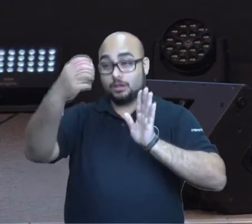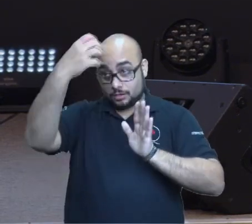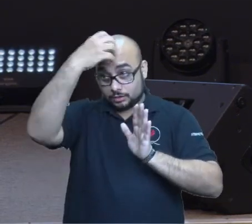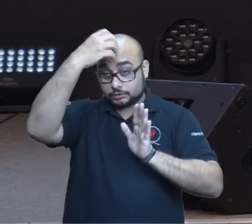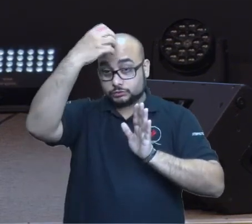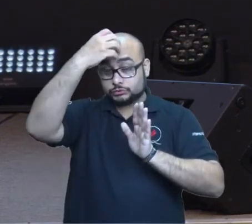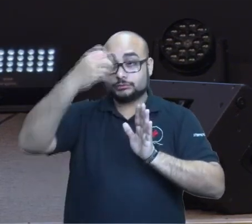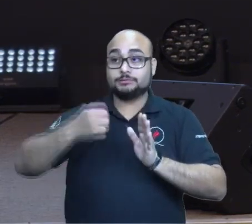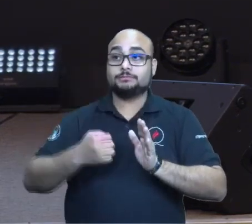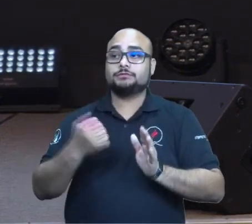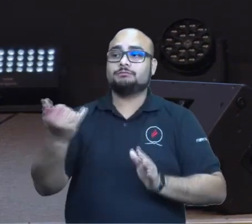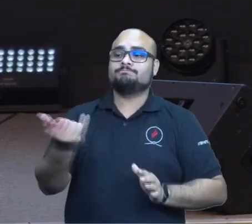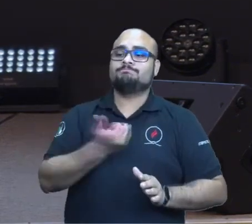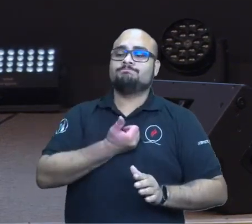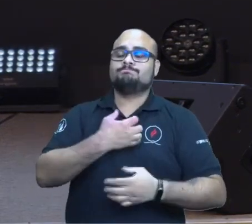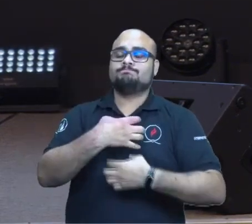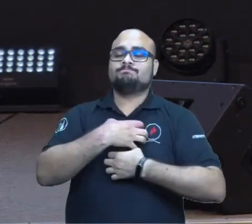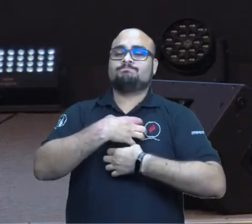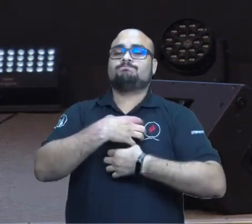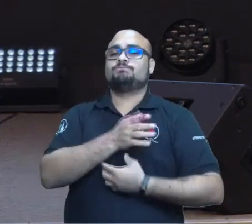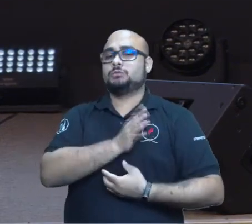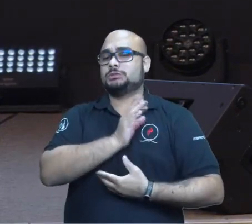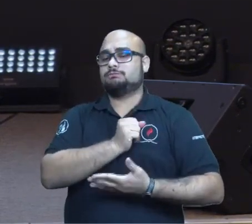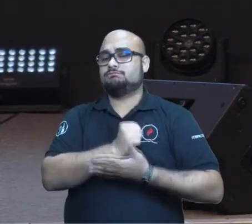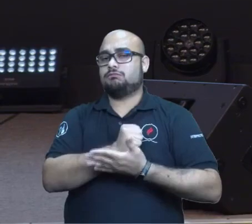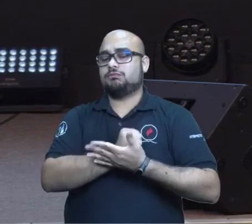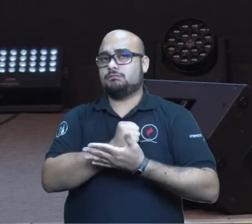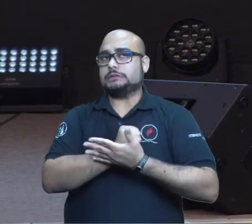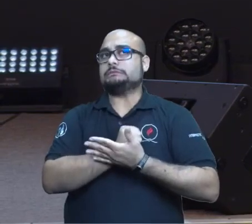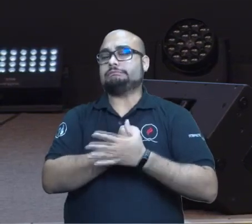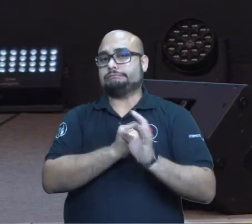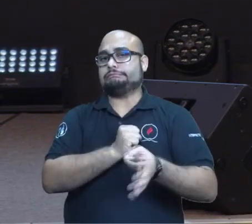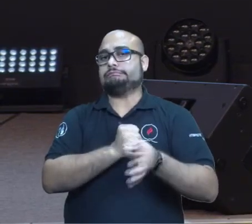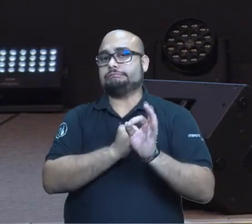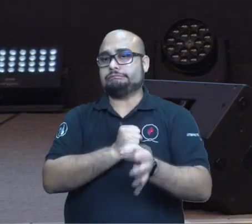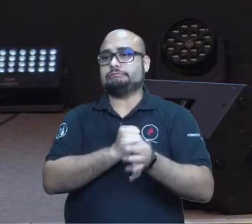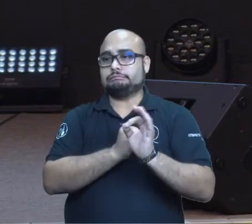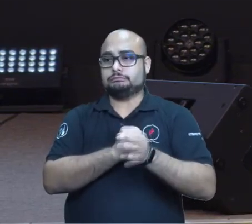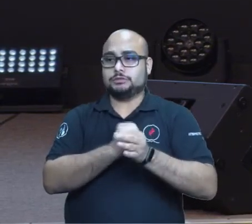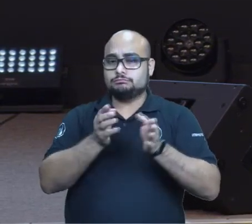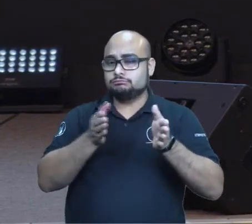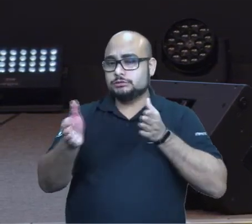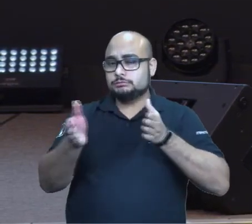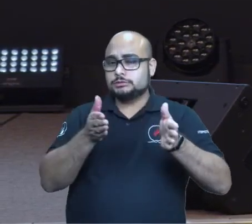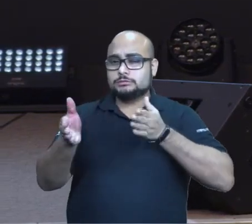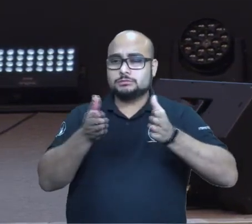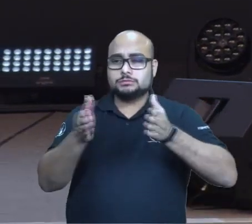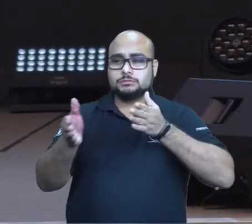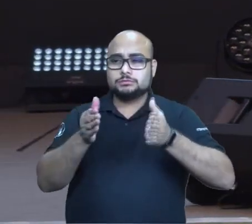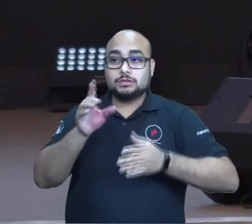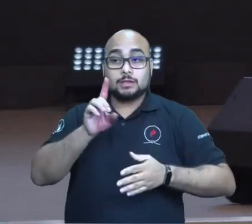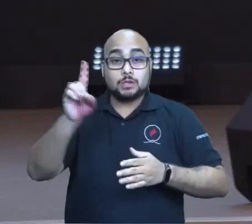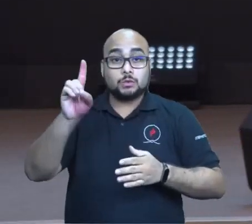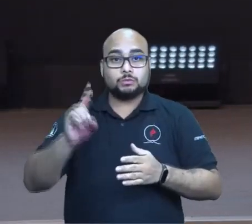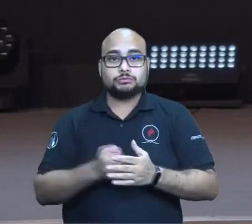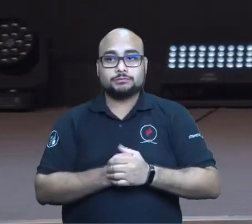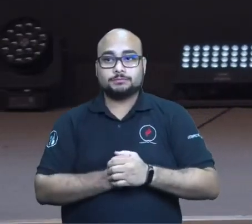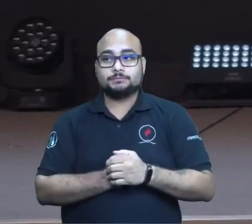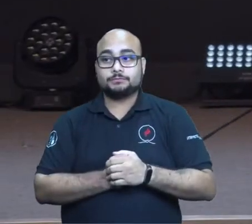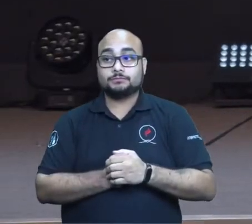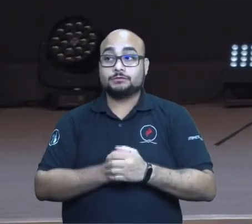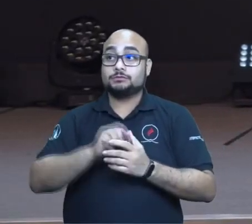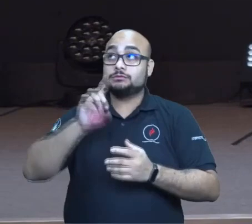ao meu coração está bem naquela janela naquele tempo aonde Deus fala algo com a